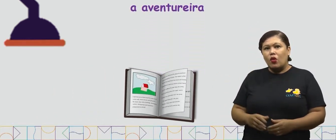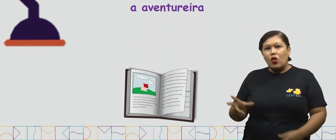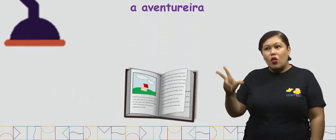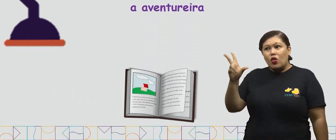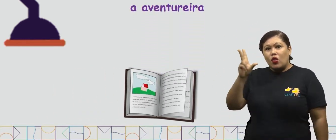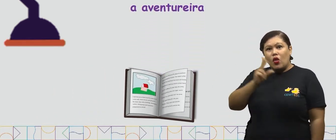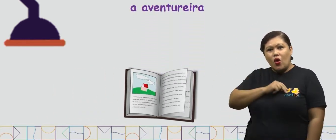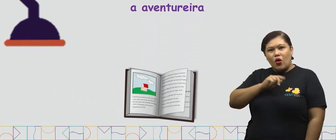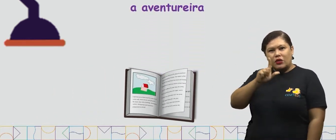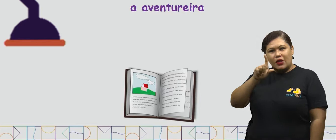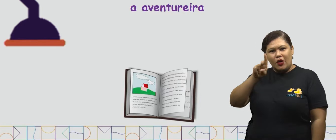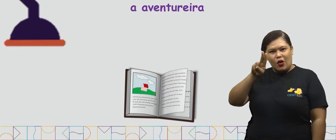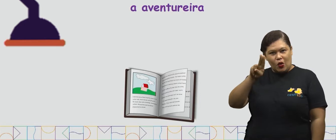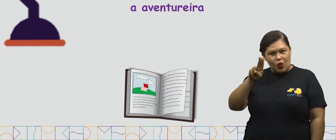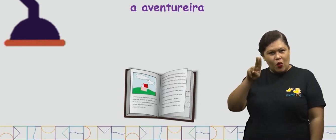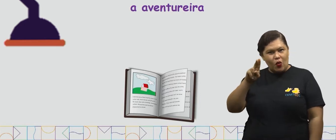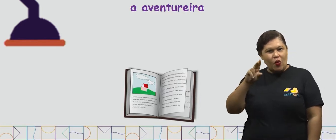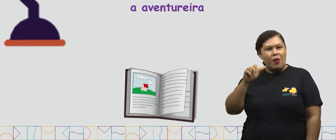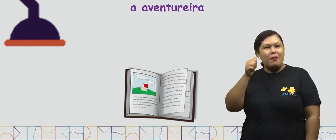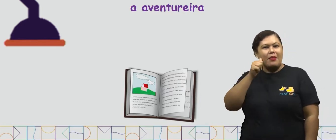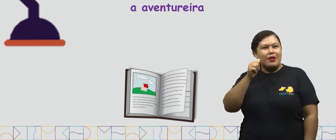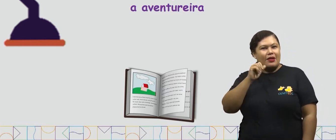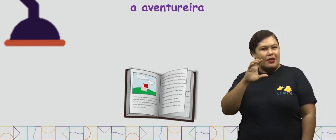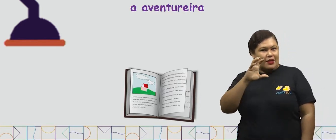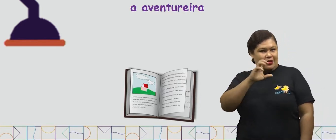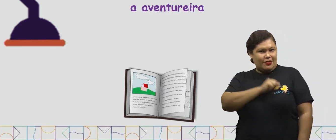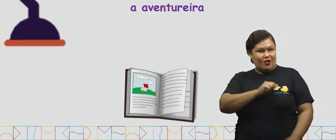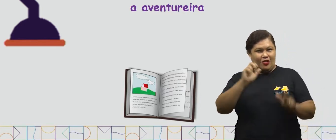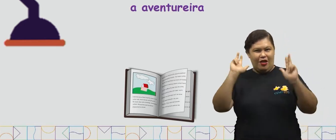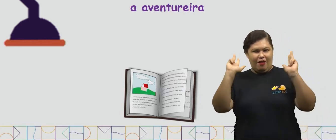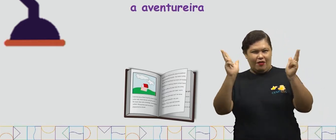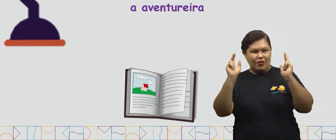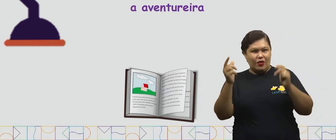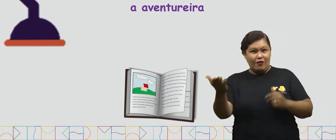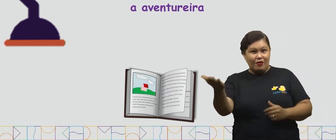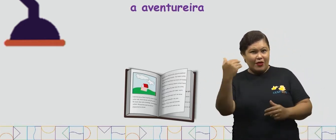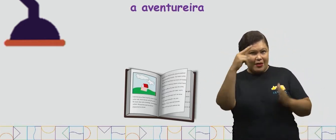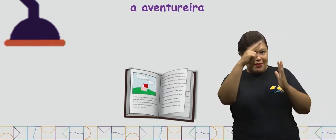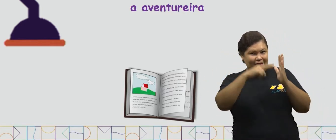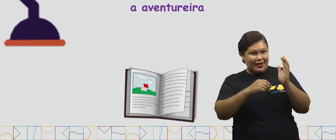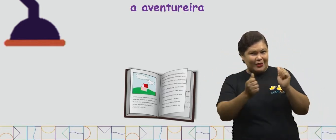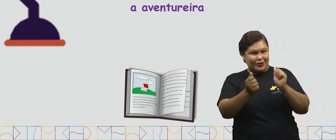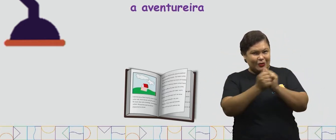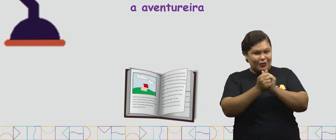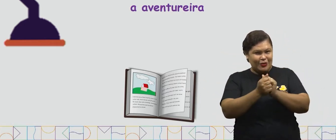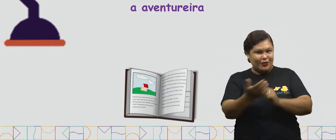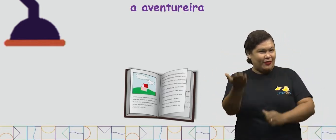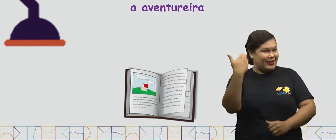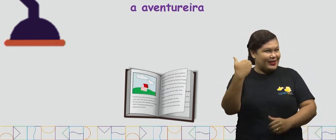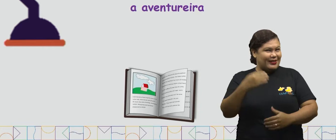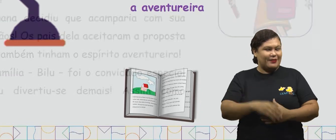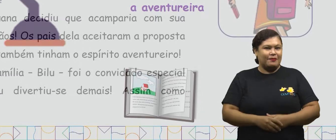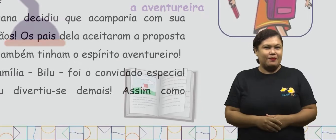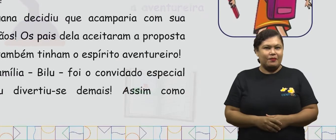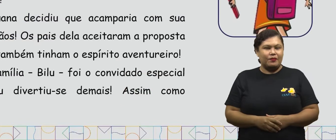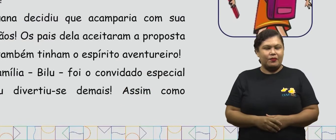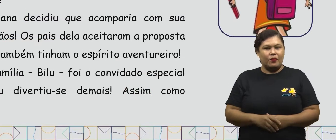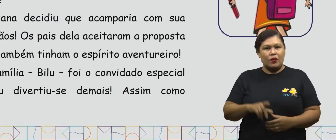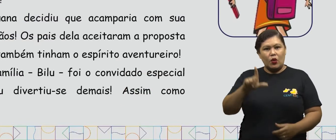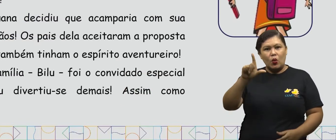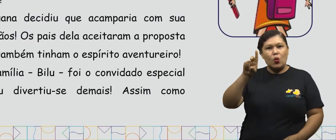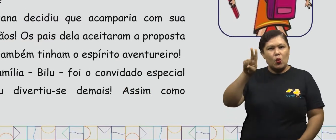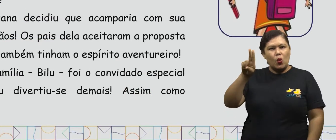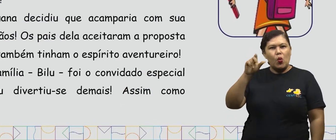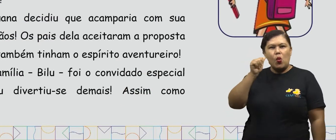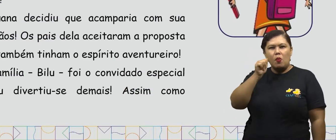Uau! Lua Aventureira! Que título interessante! Você me acompanha na leitura? Vamos lá!